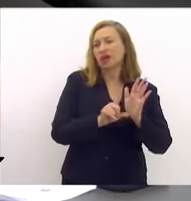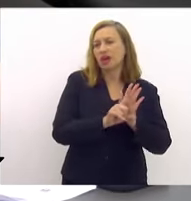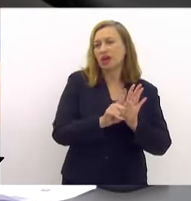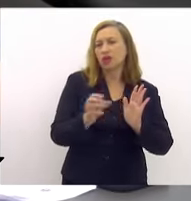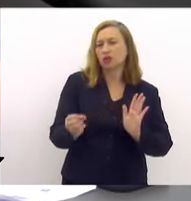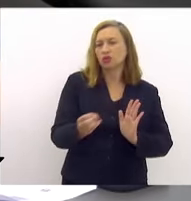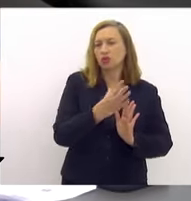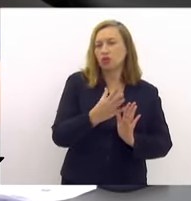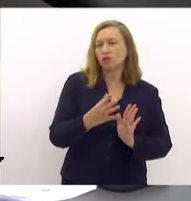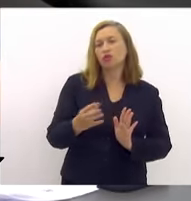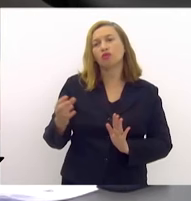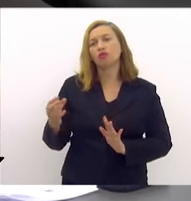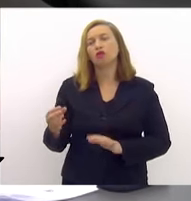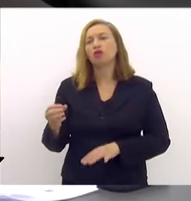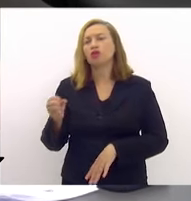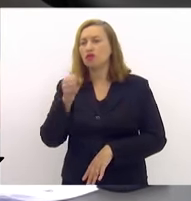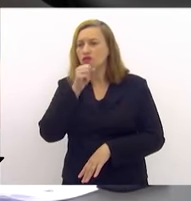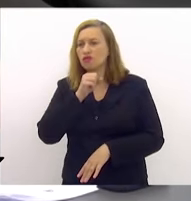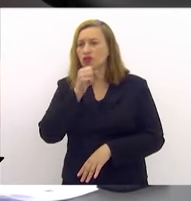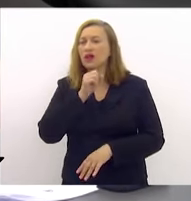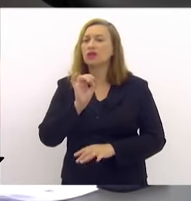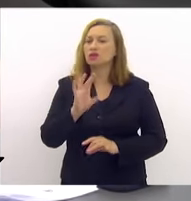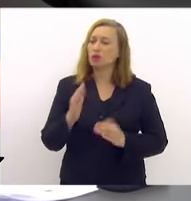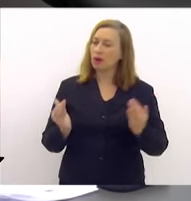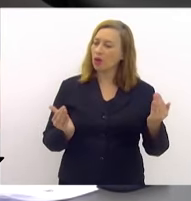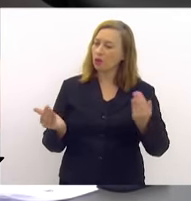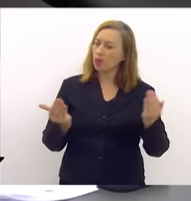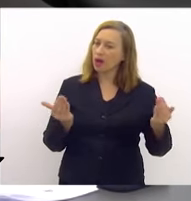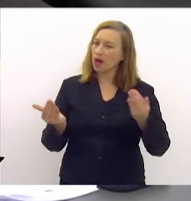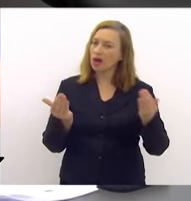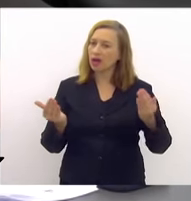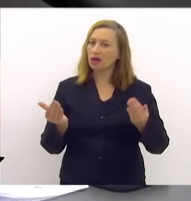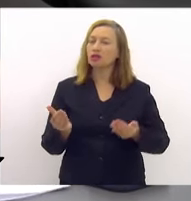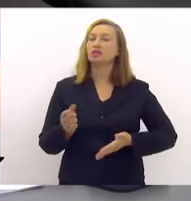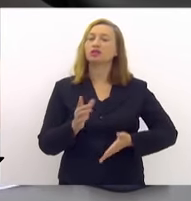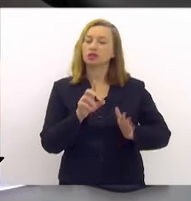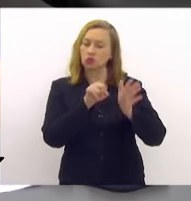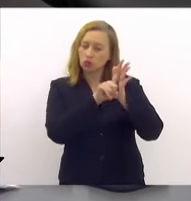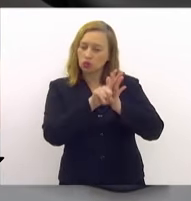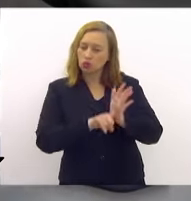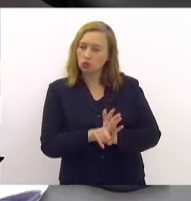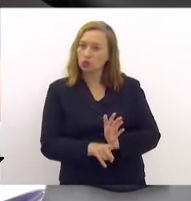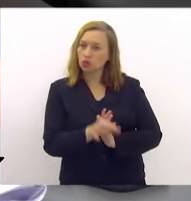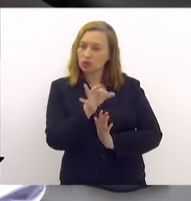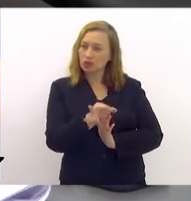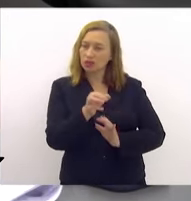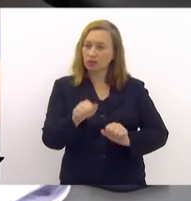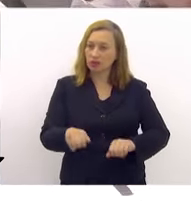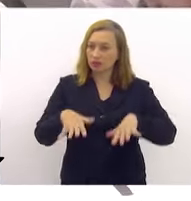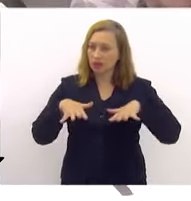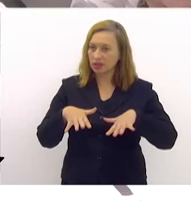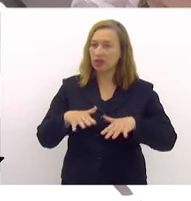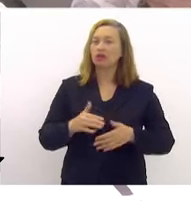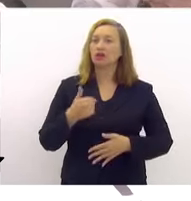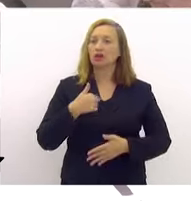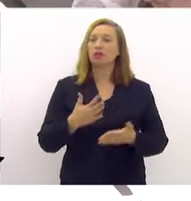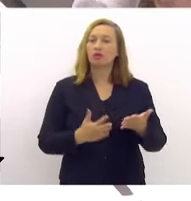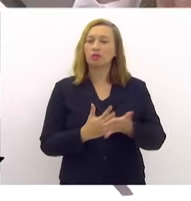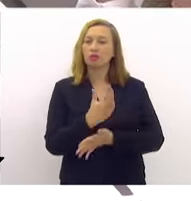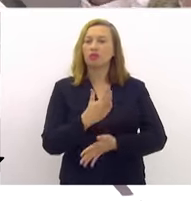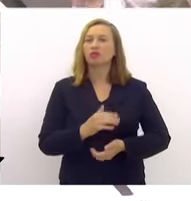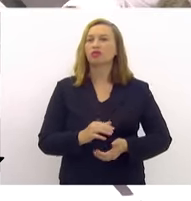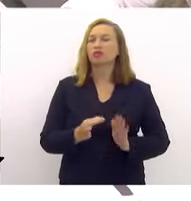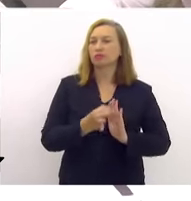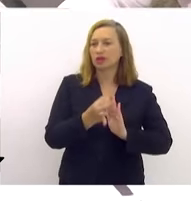as observações, evidentemente, no mérito, a gente analisa em plenário. Estou favorável ao